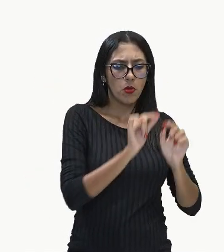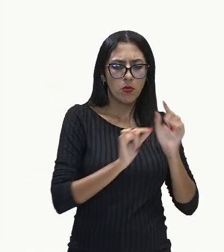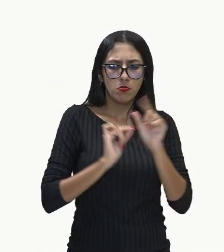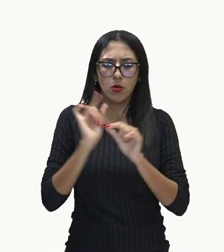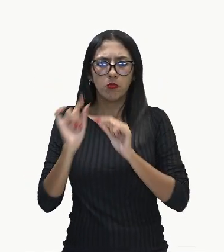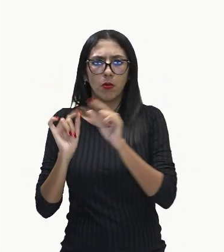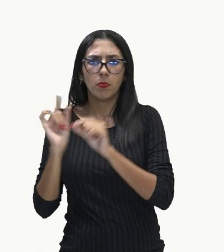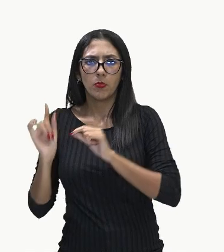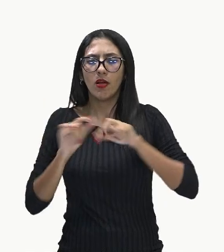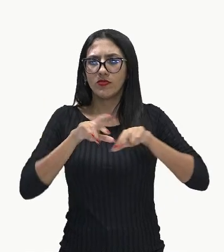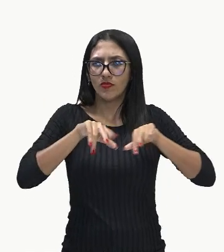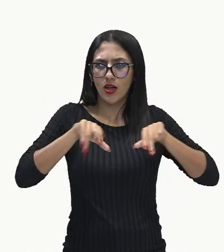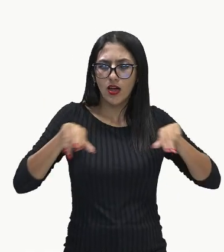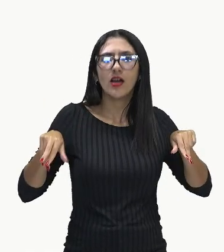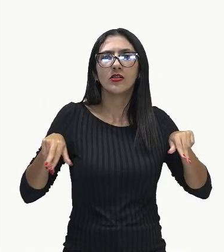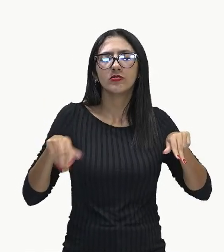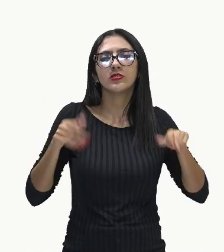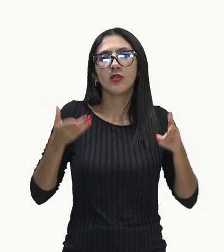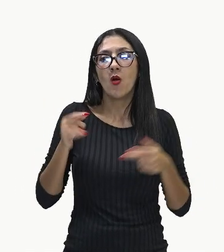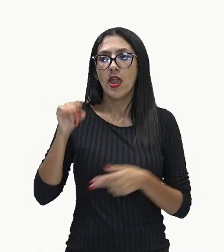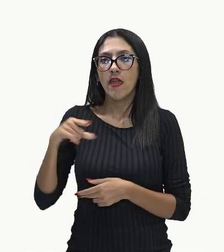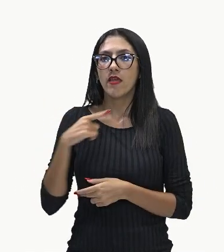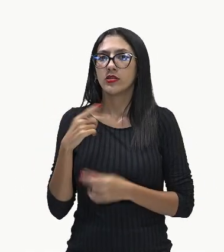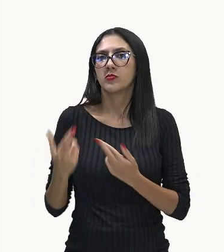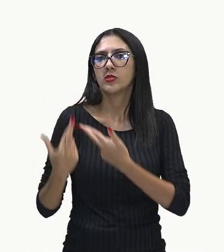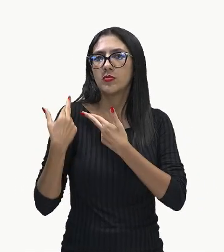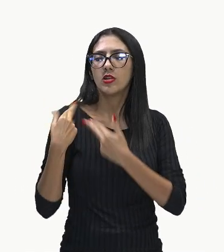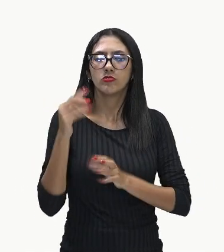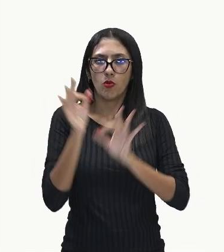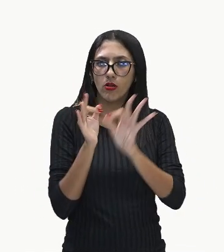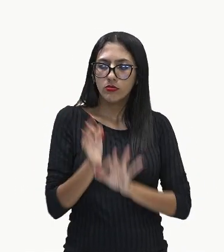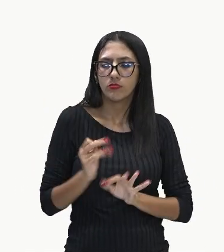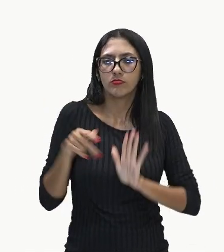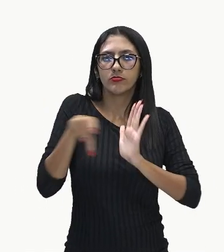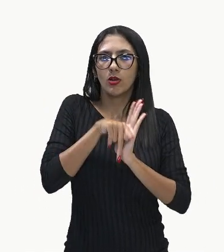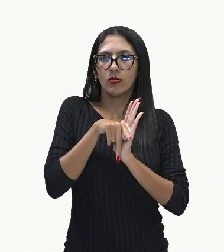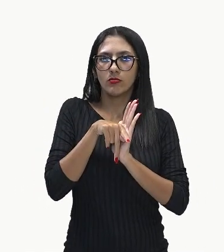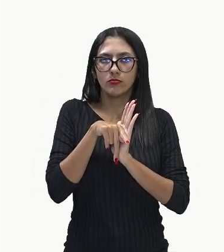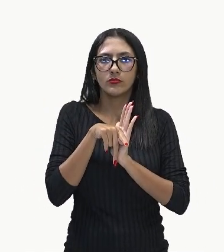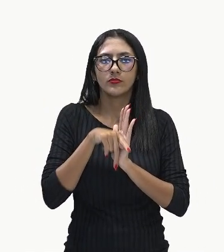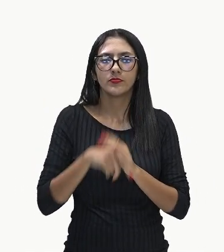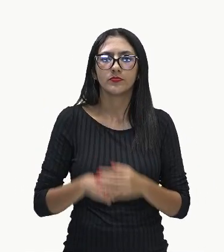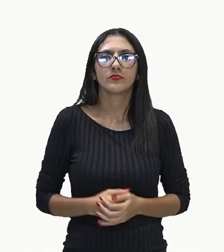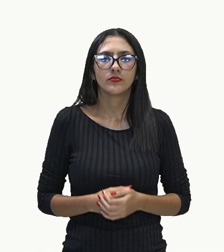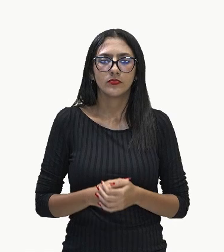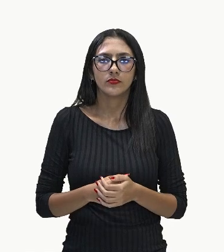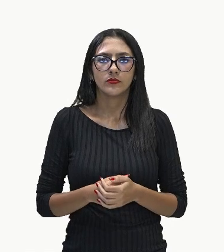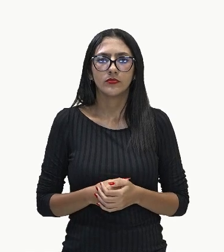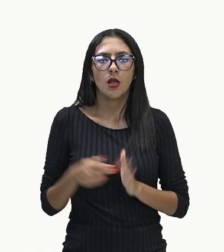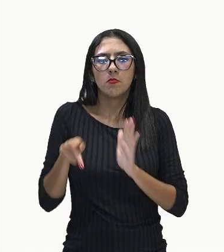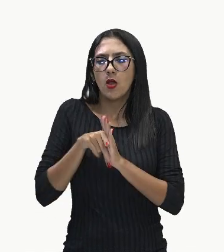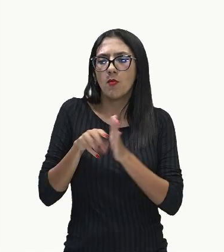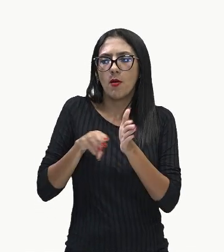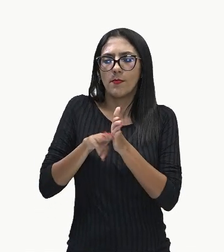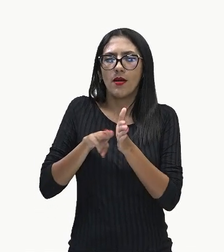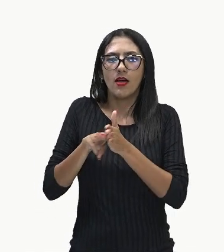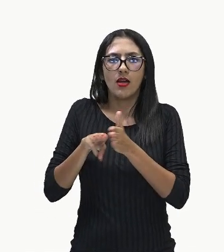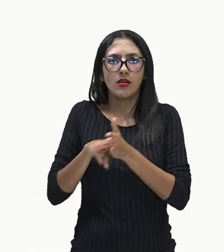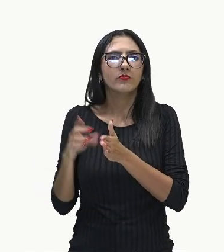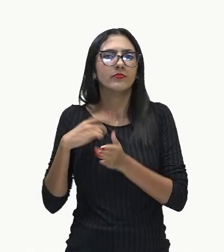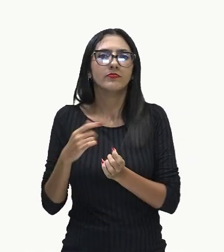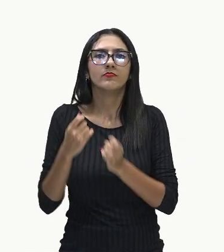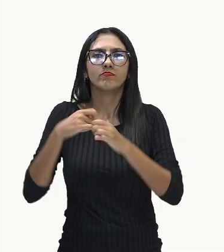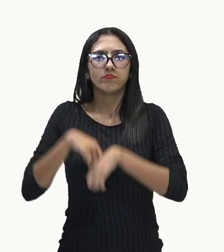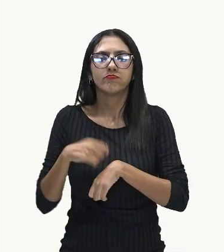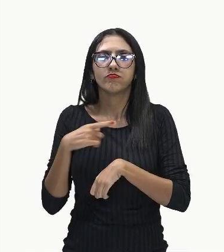ok? Então ele vai criar uma ordem para que seja feito, ele vai criar um sistema para que ele